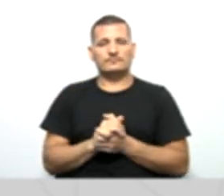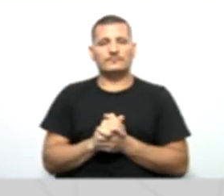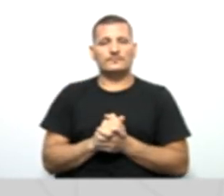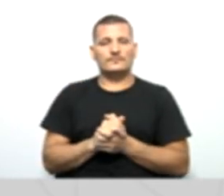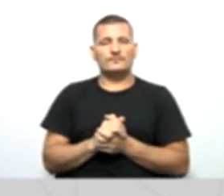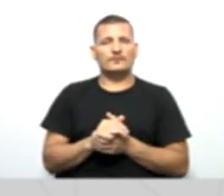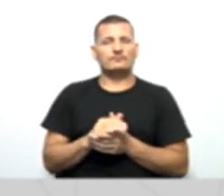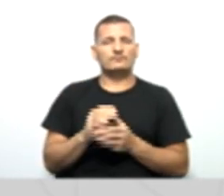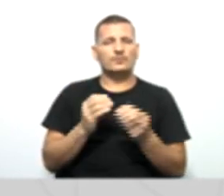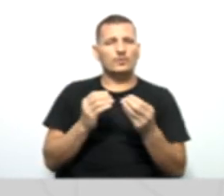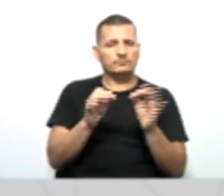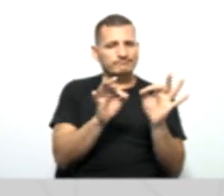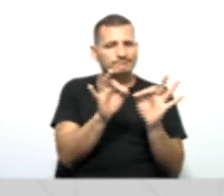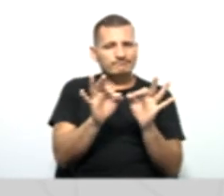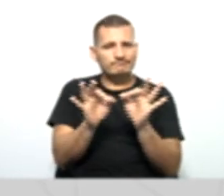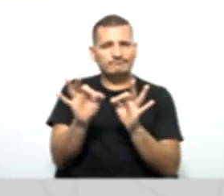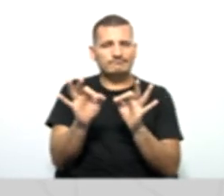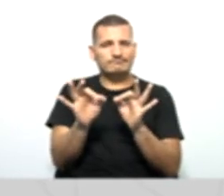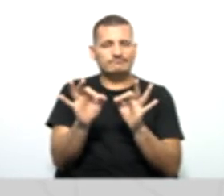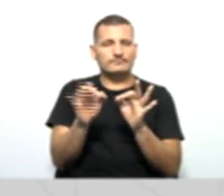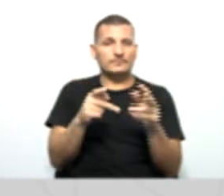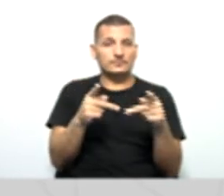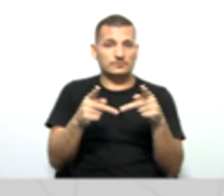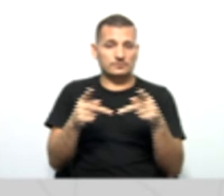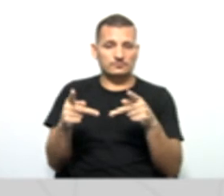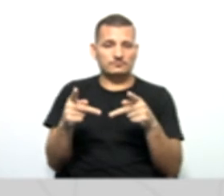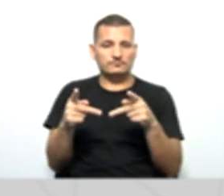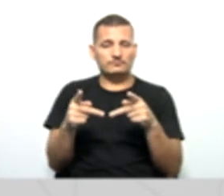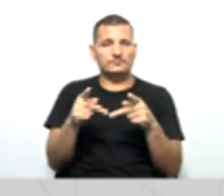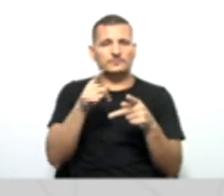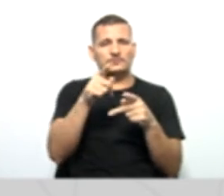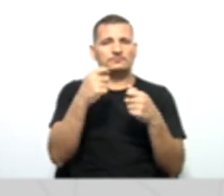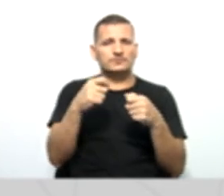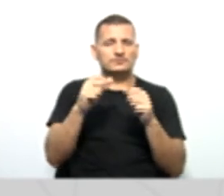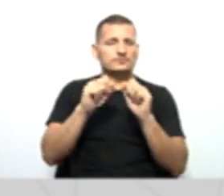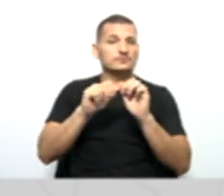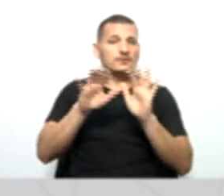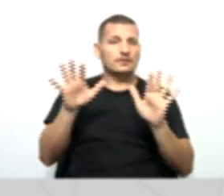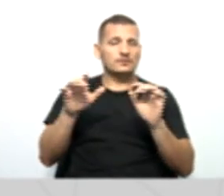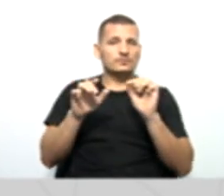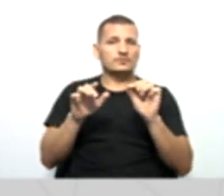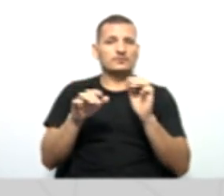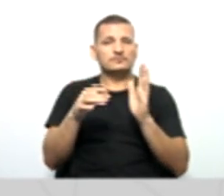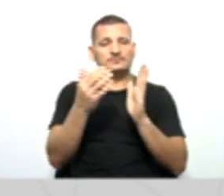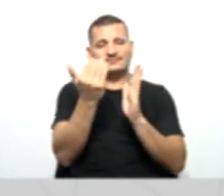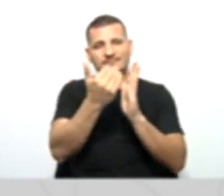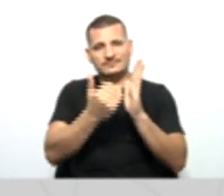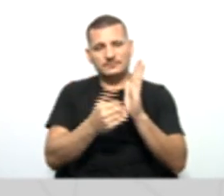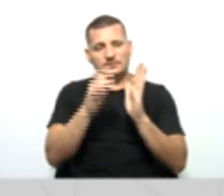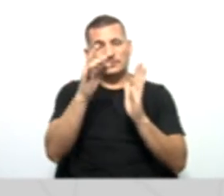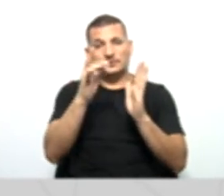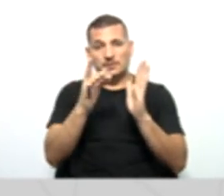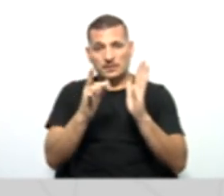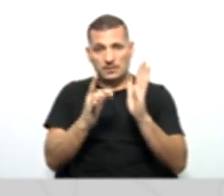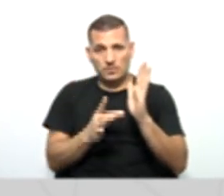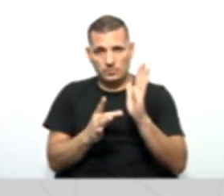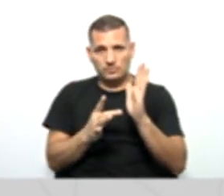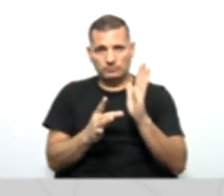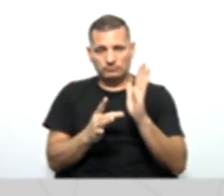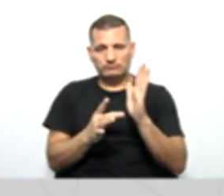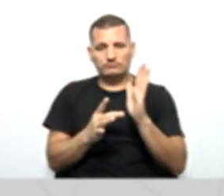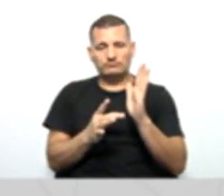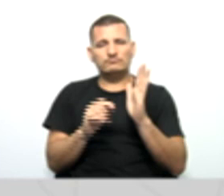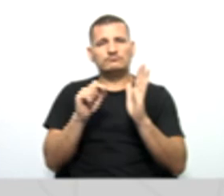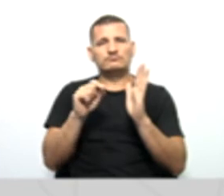nosso projeto. Você deve deixar bem claro quais as expectativas de cada atividade com a expectativa maior, que